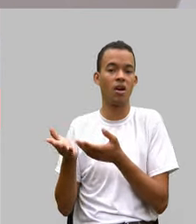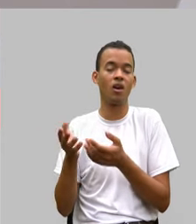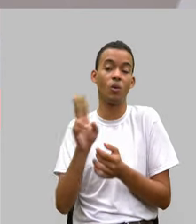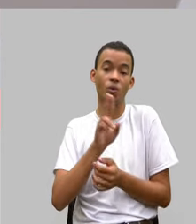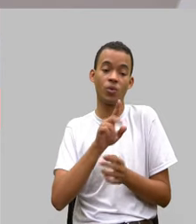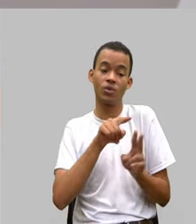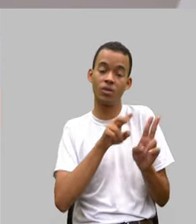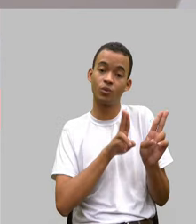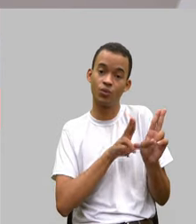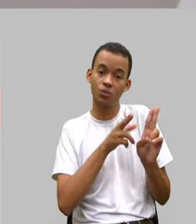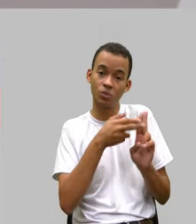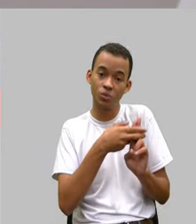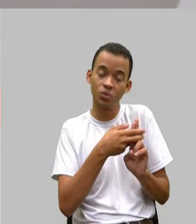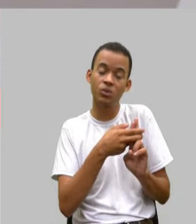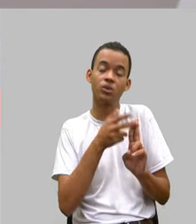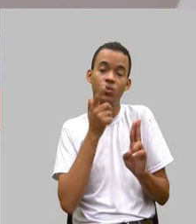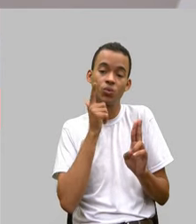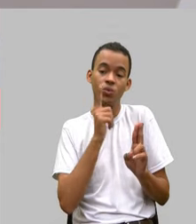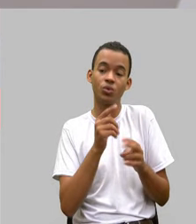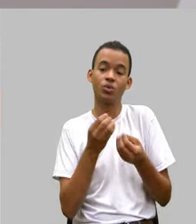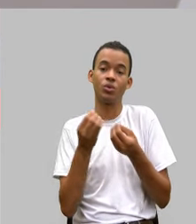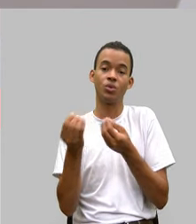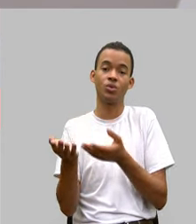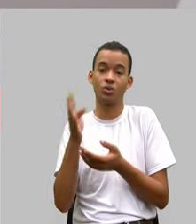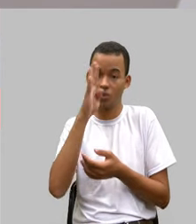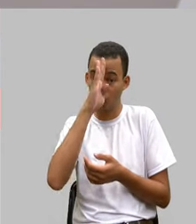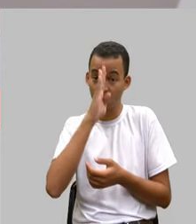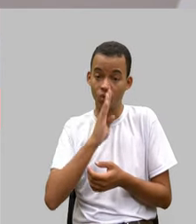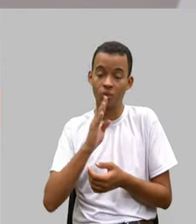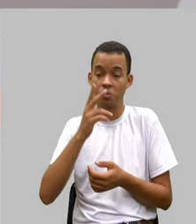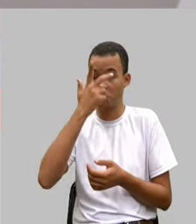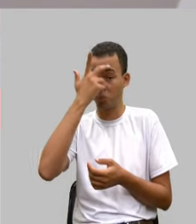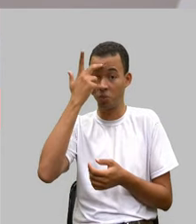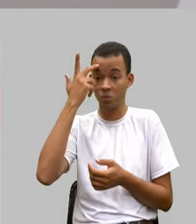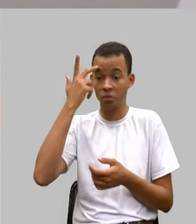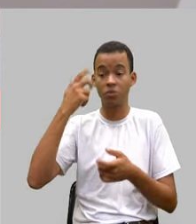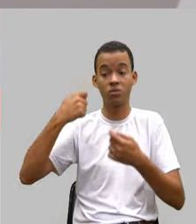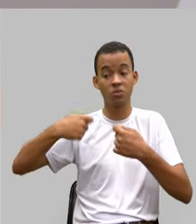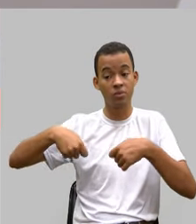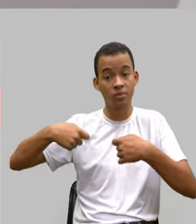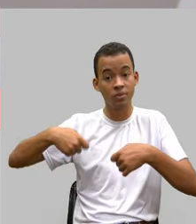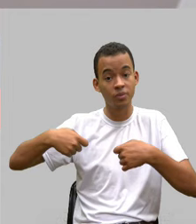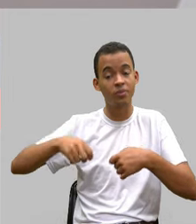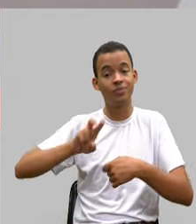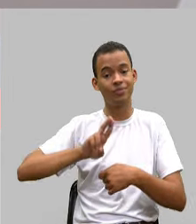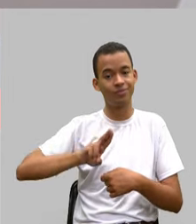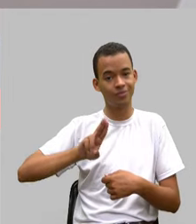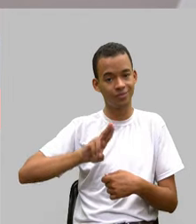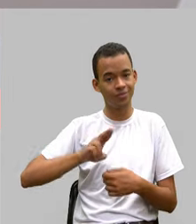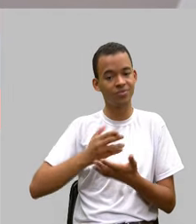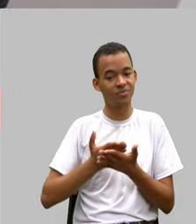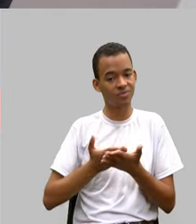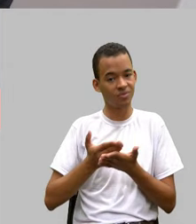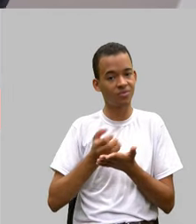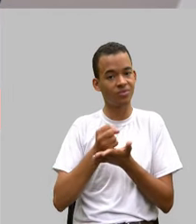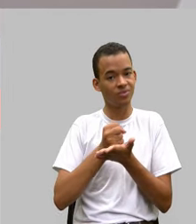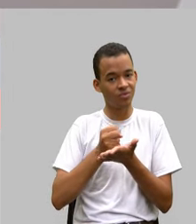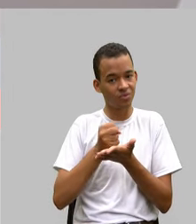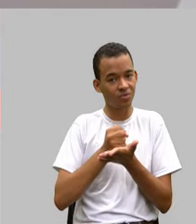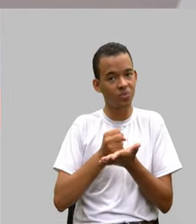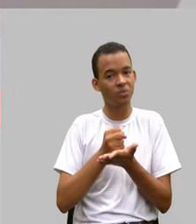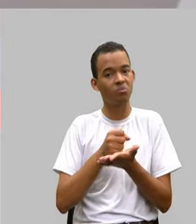o medicamento de forma gratuita para as pessoas que precisam desse medicamento tão eficaz gostaria